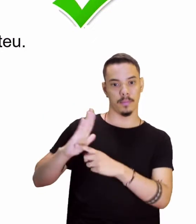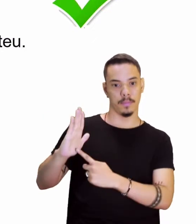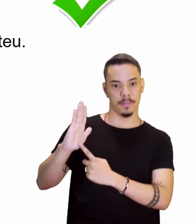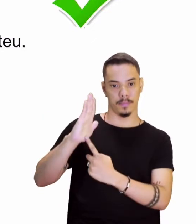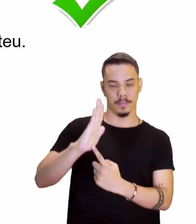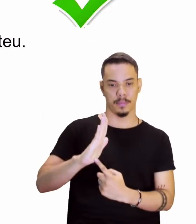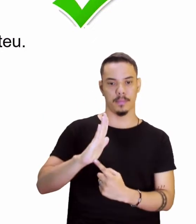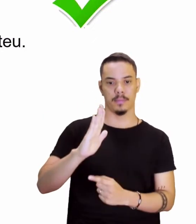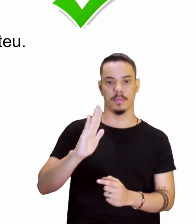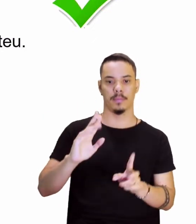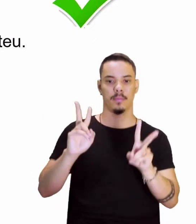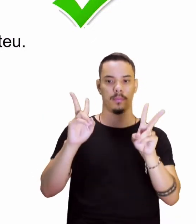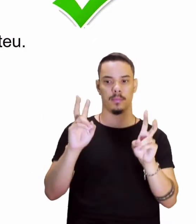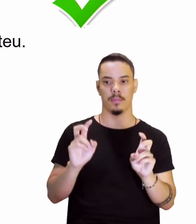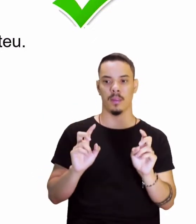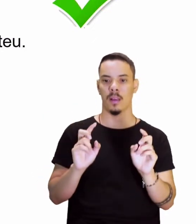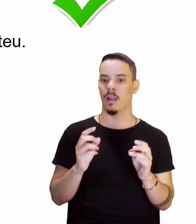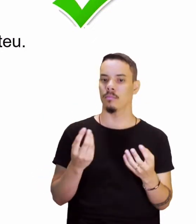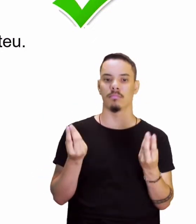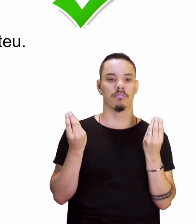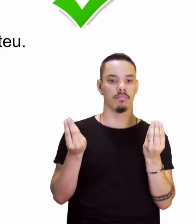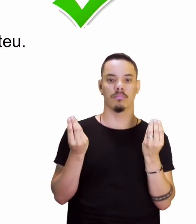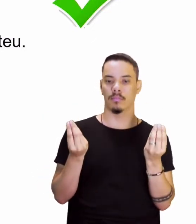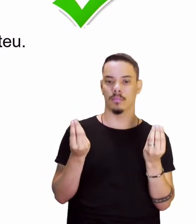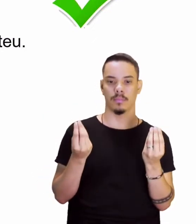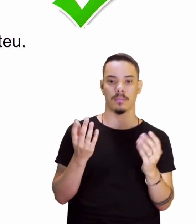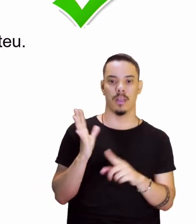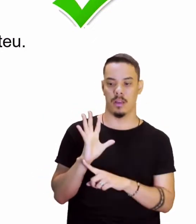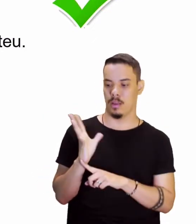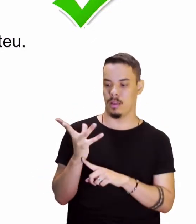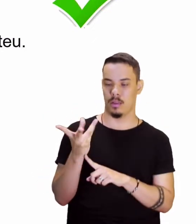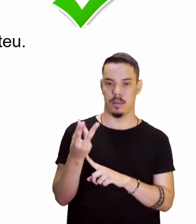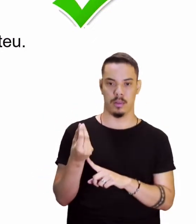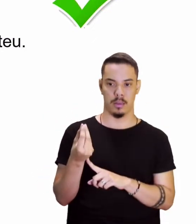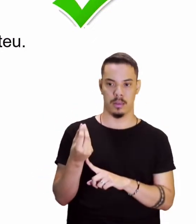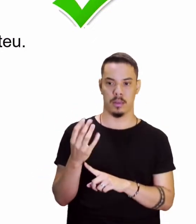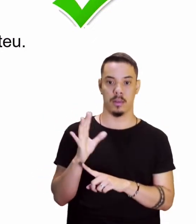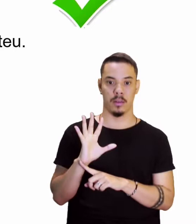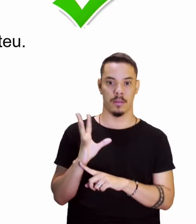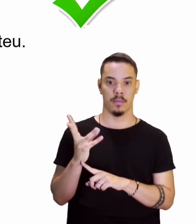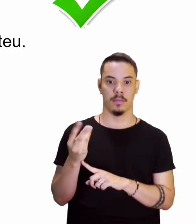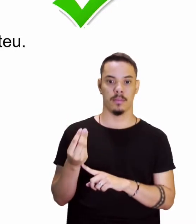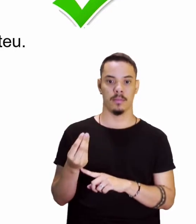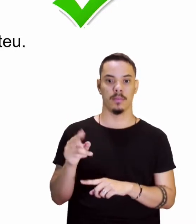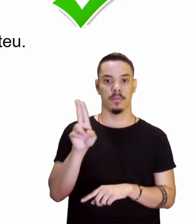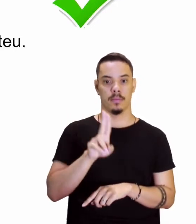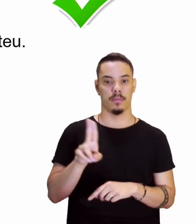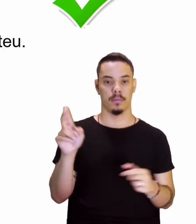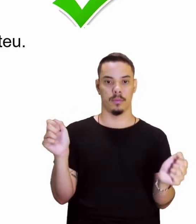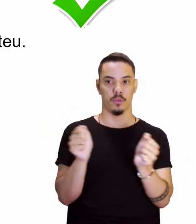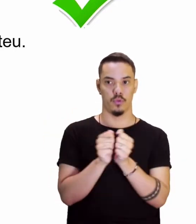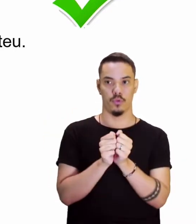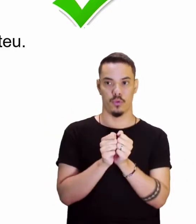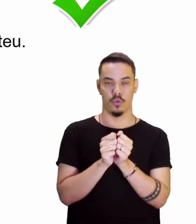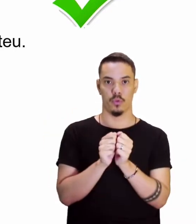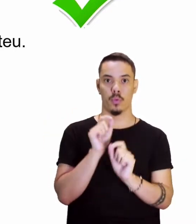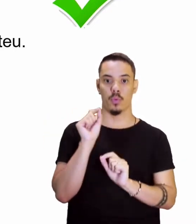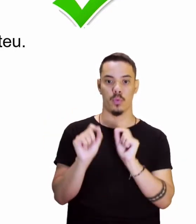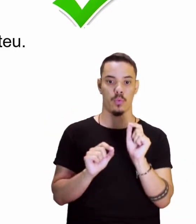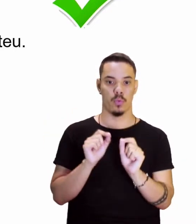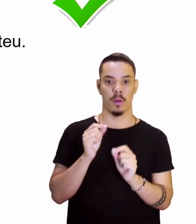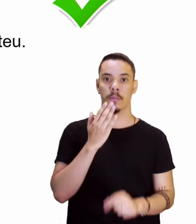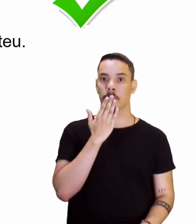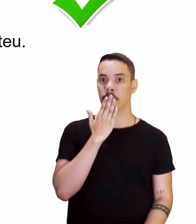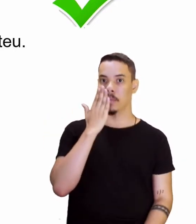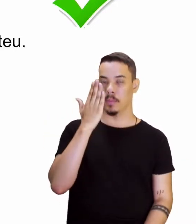muita inclinação a quê? Às artes. Então, vai exigir a palavra inclinação,